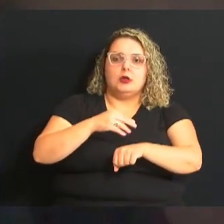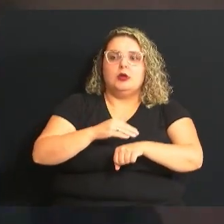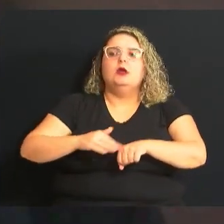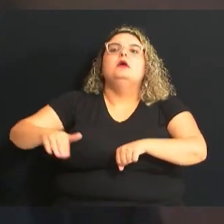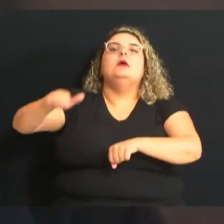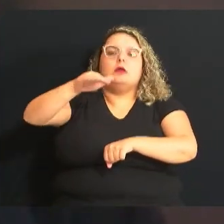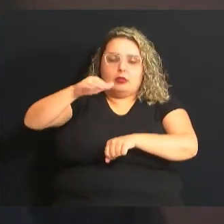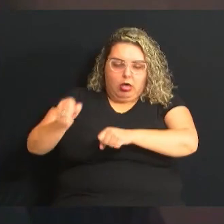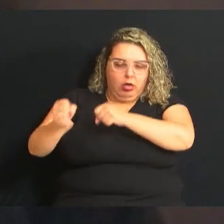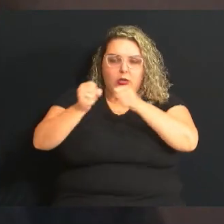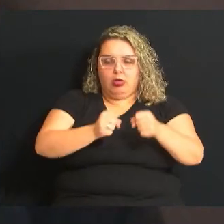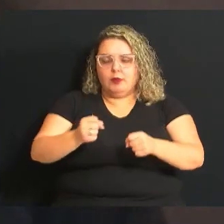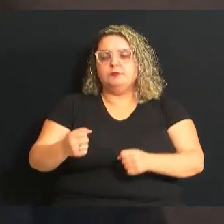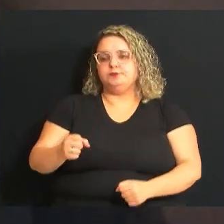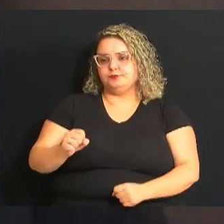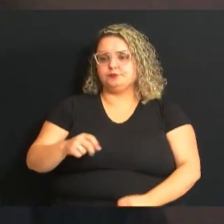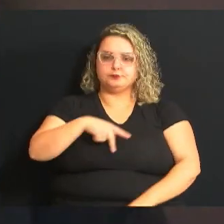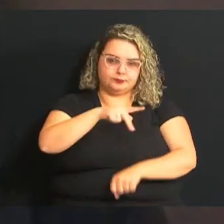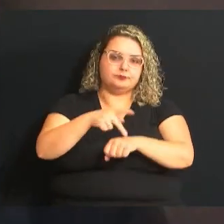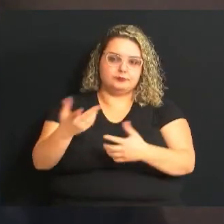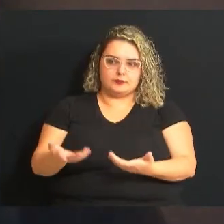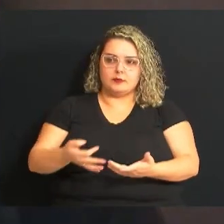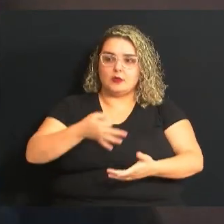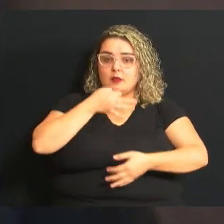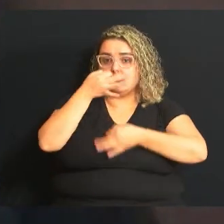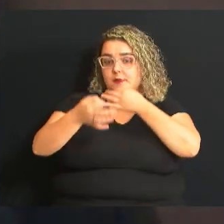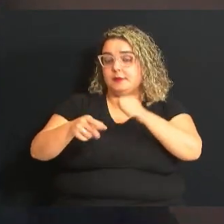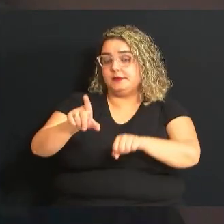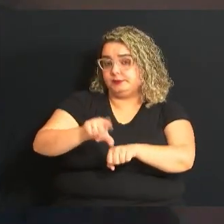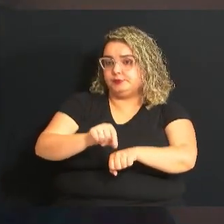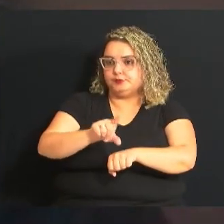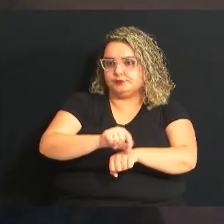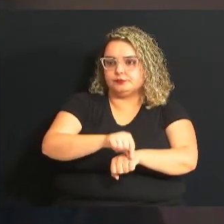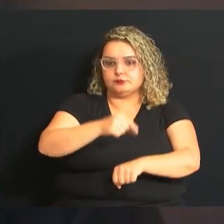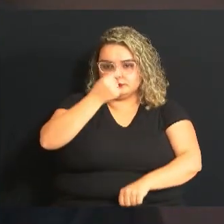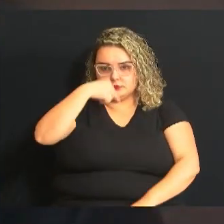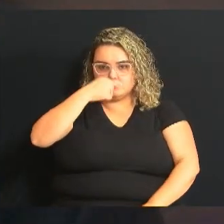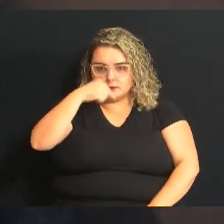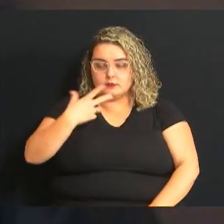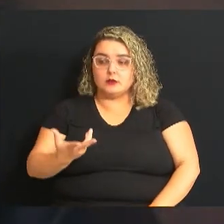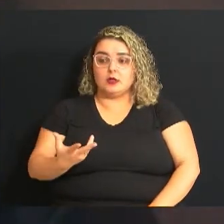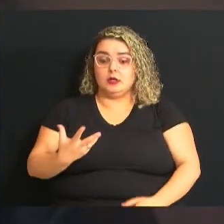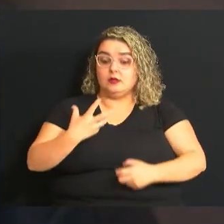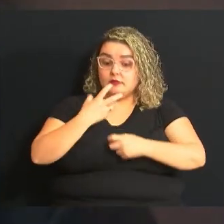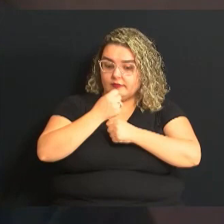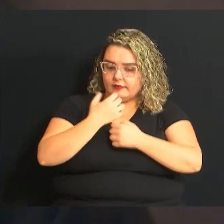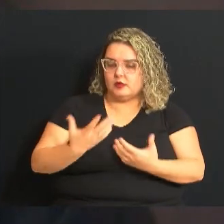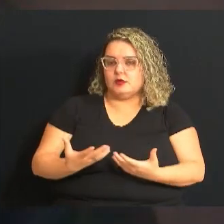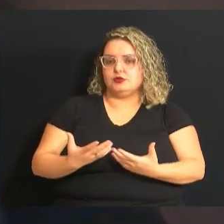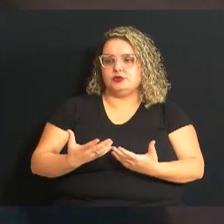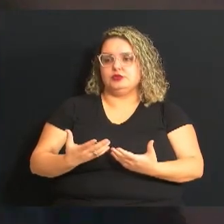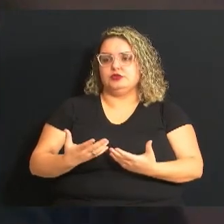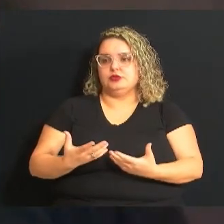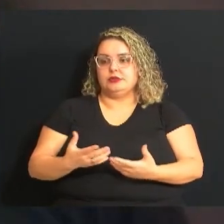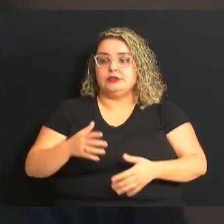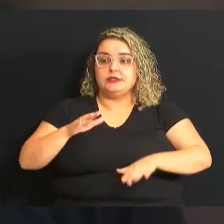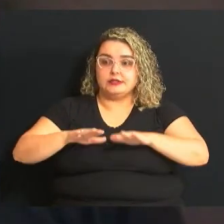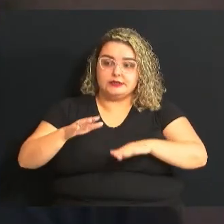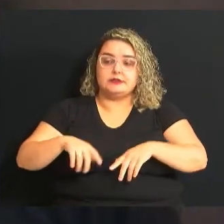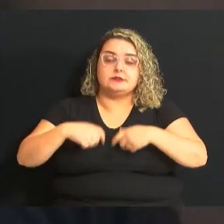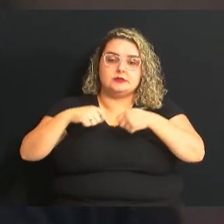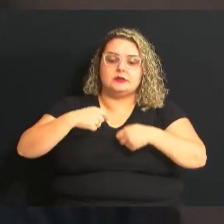leitura é algo que é responsabilidade apenas do professor de português incentivar. E aqui